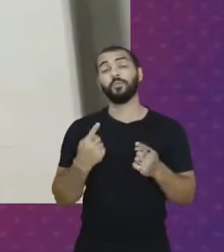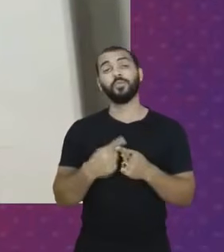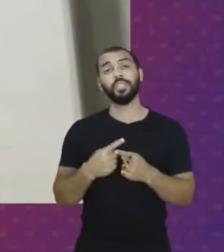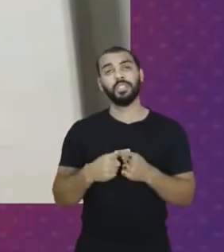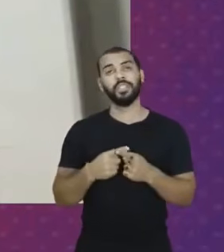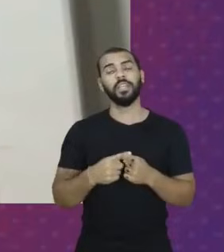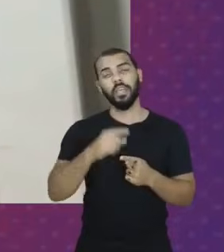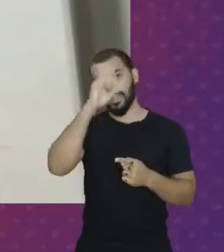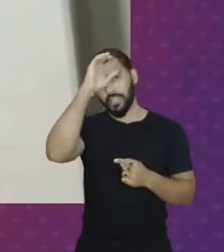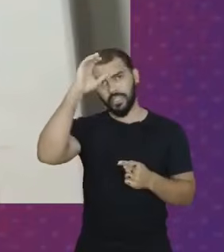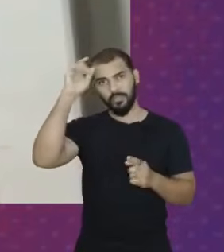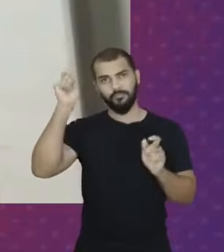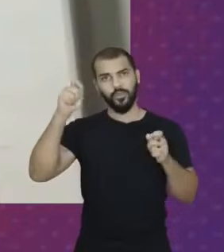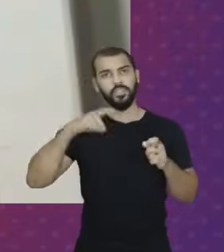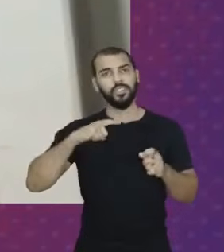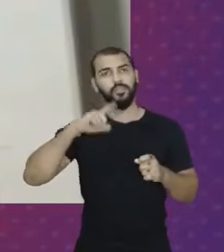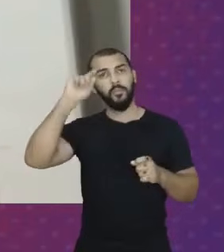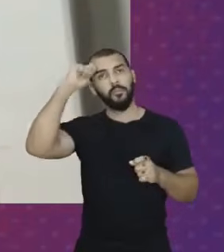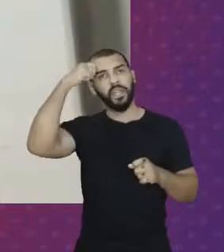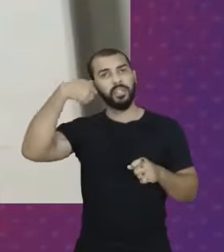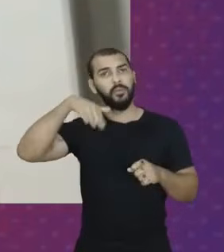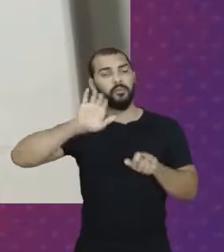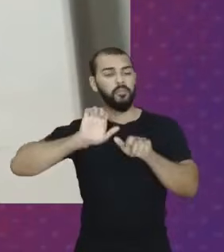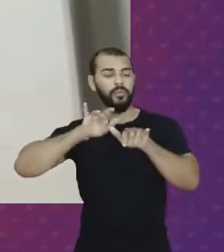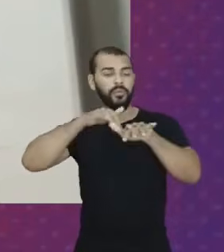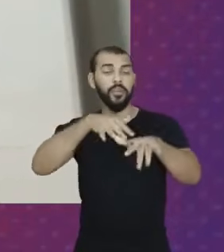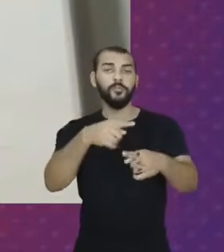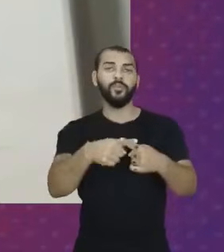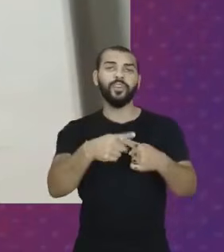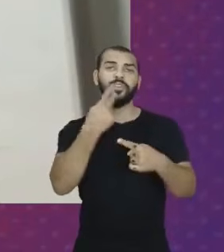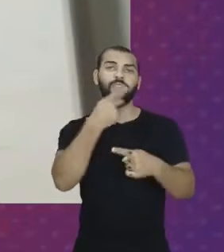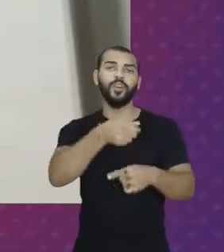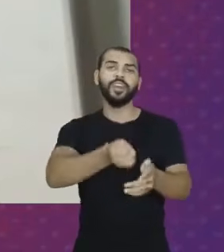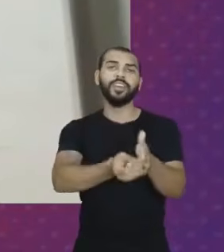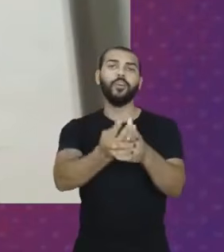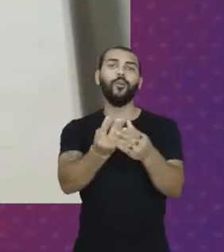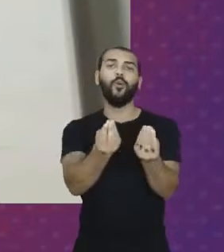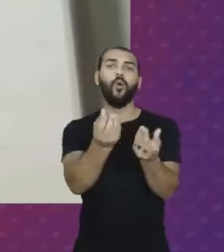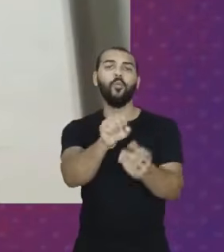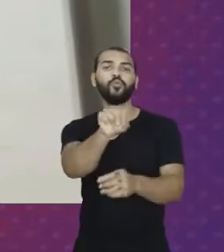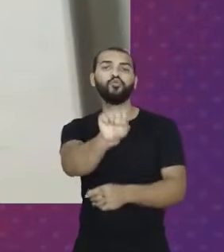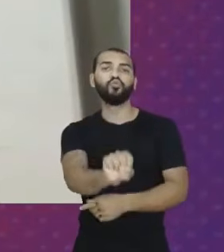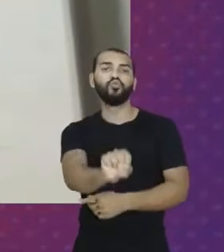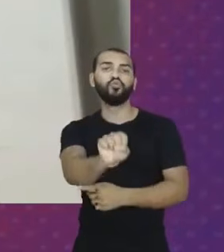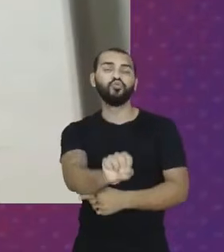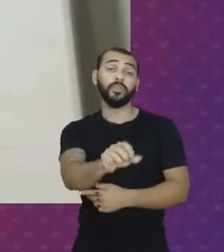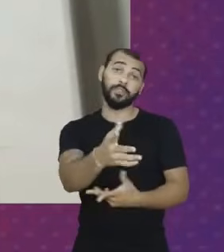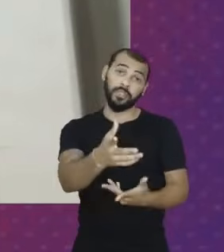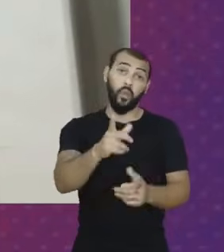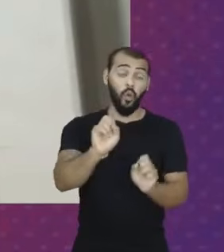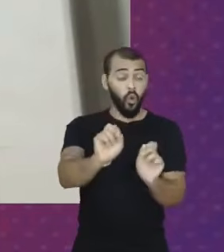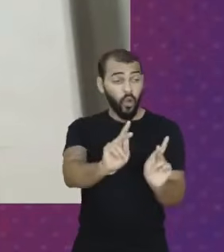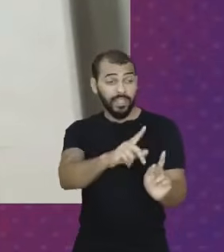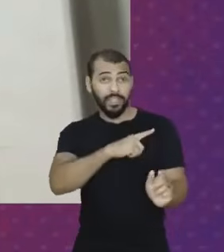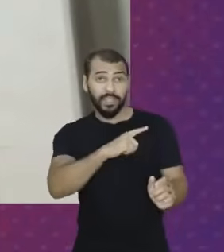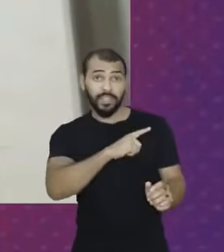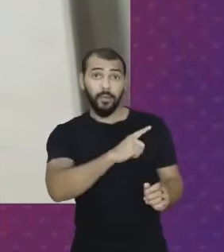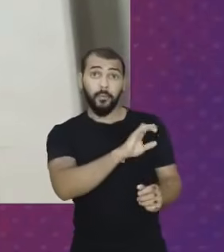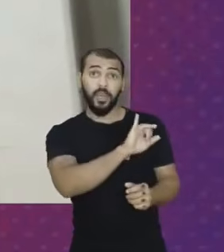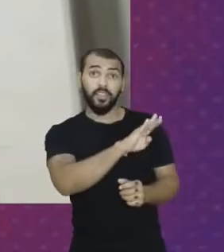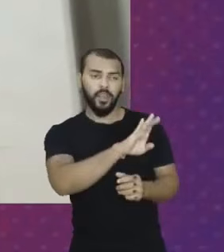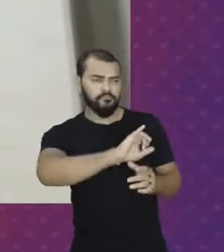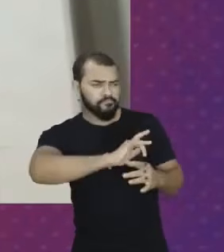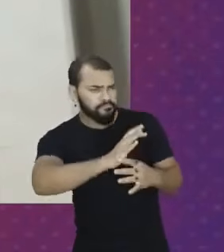porque, como eu falei, é um município de colonização sulista, embora a maior parte da população seja negra, segundo dados do IBGE, mas